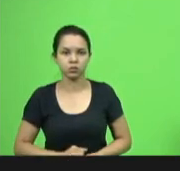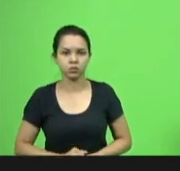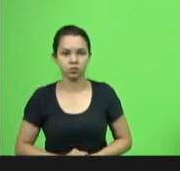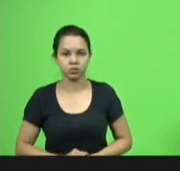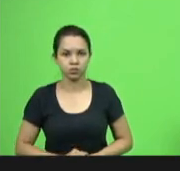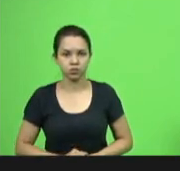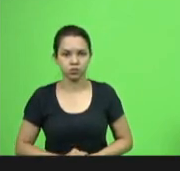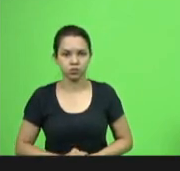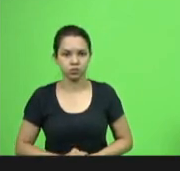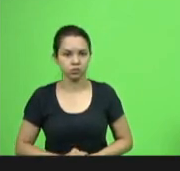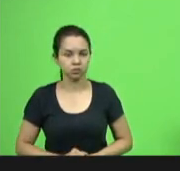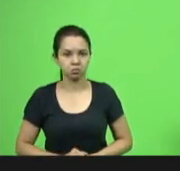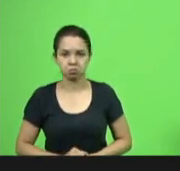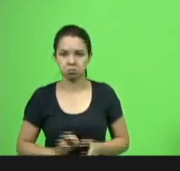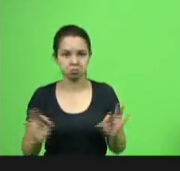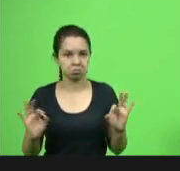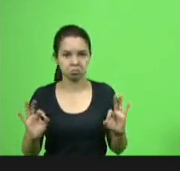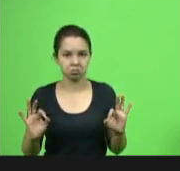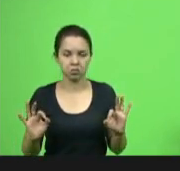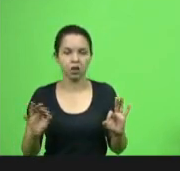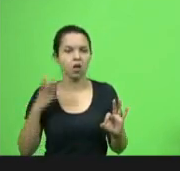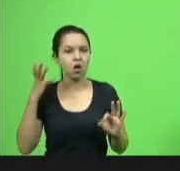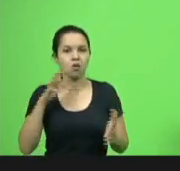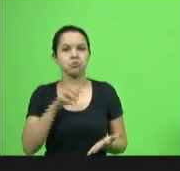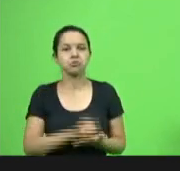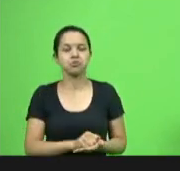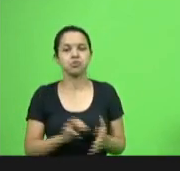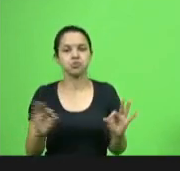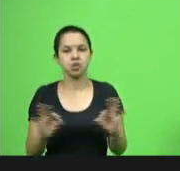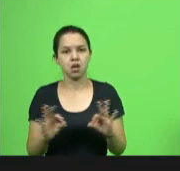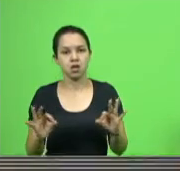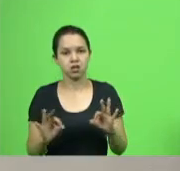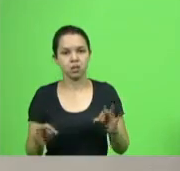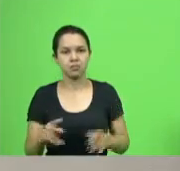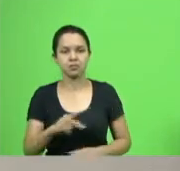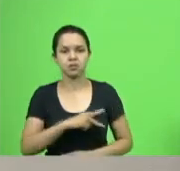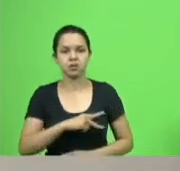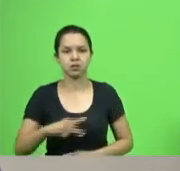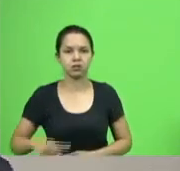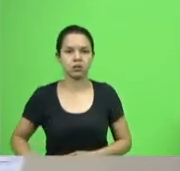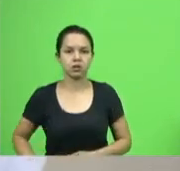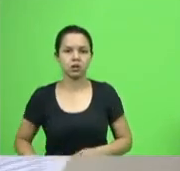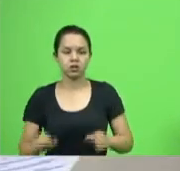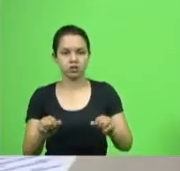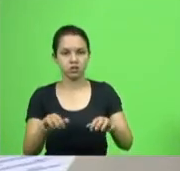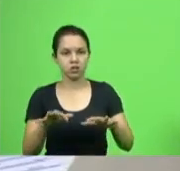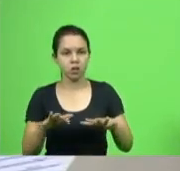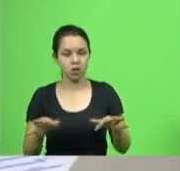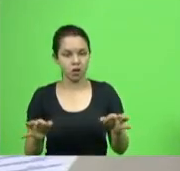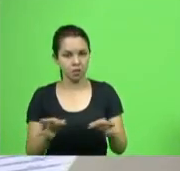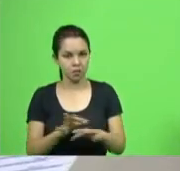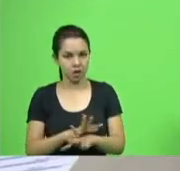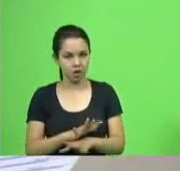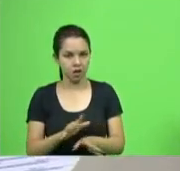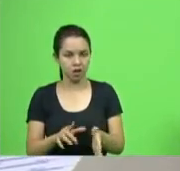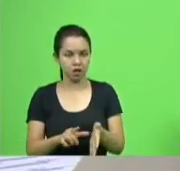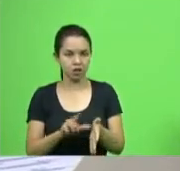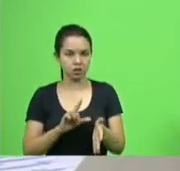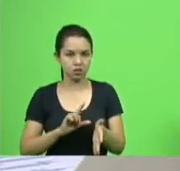Não havendo mais oradores inscritos, esta presidência, antes de encerrar a presente sessão,